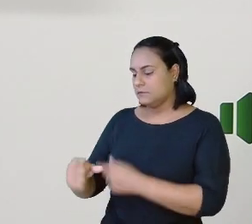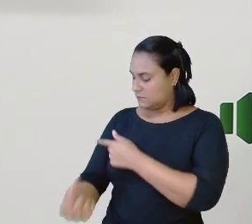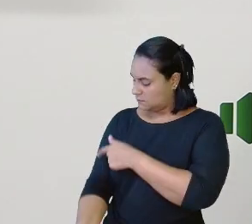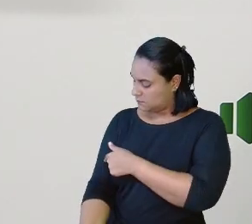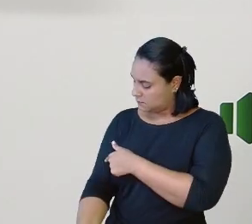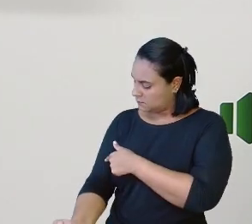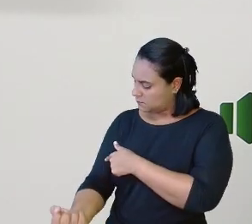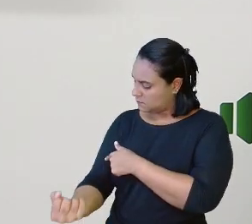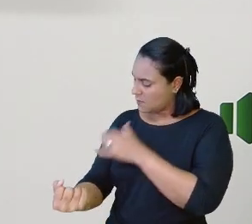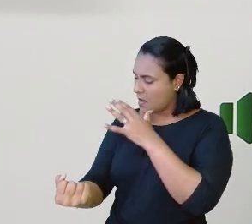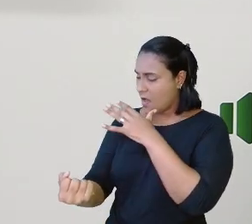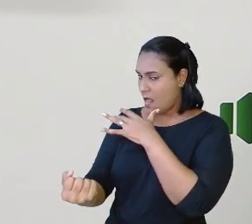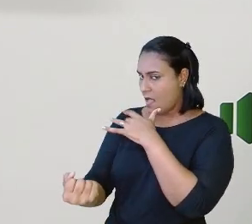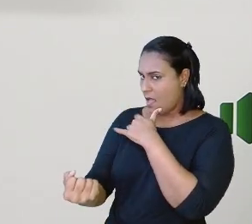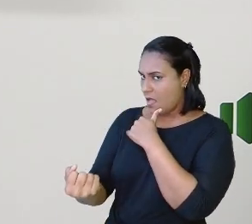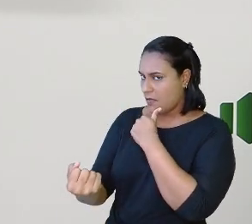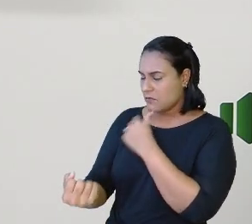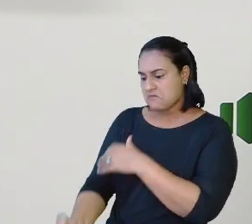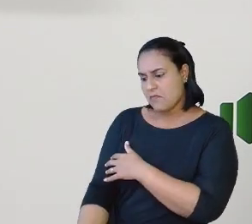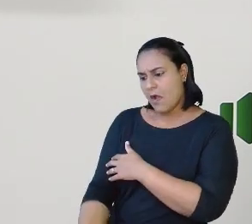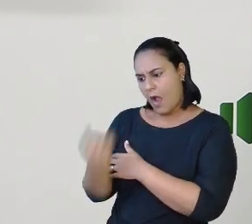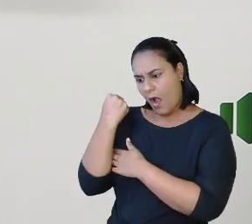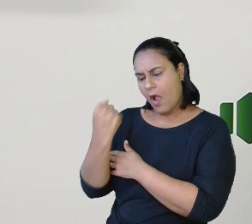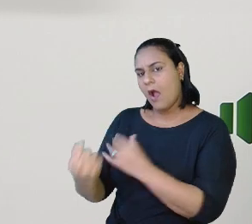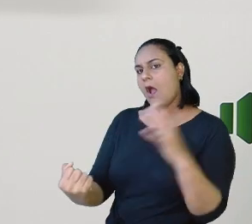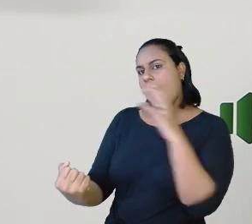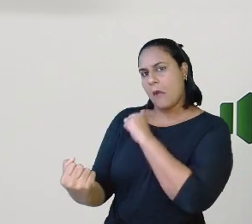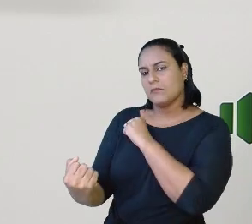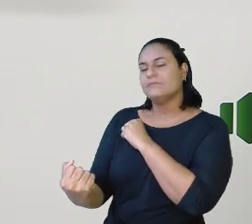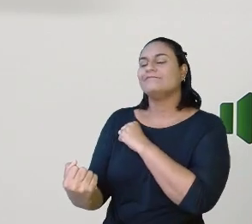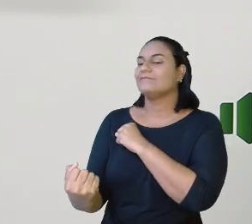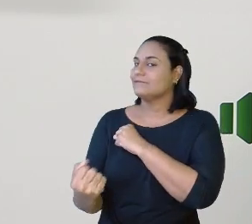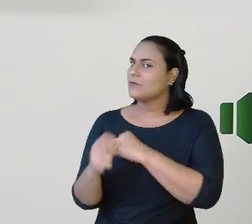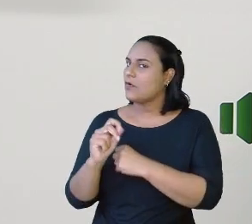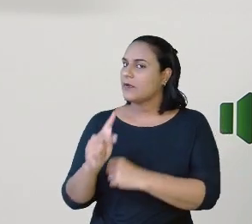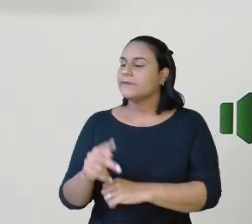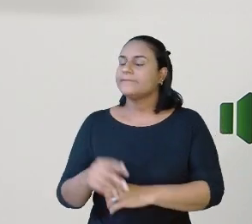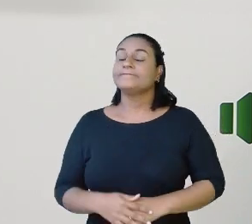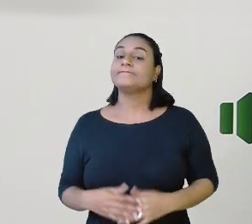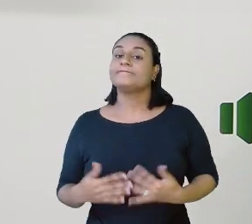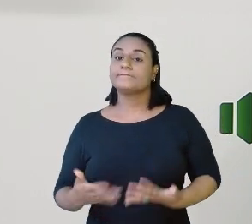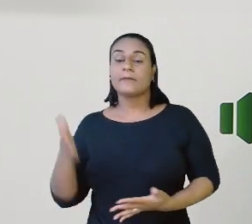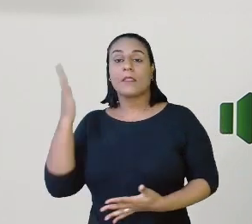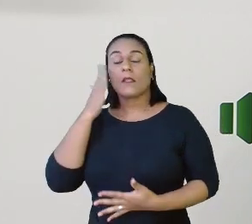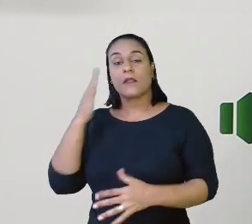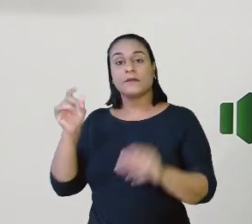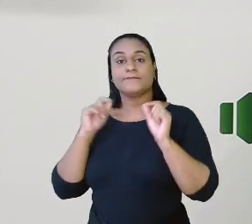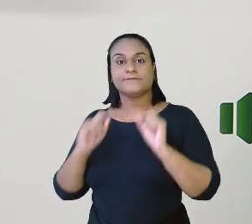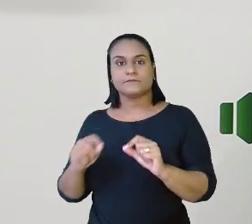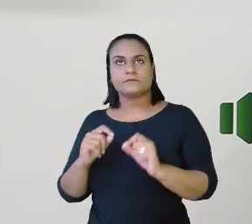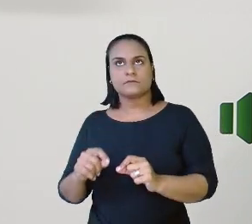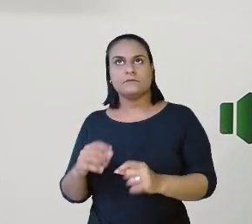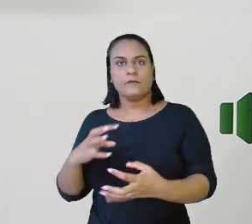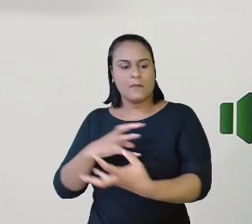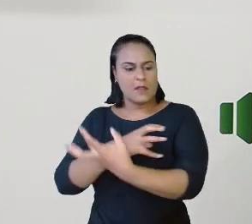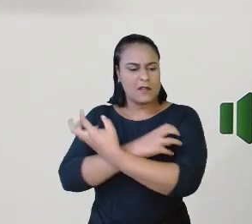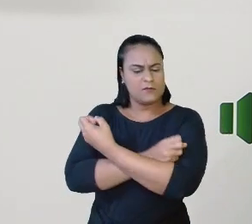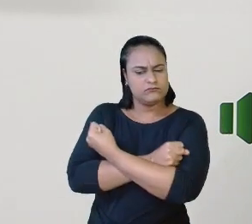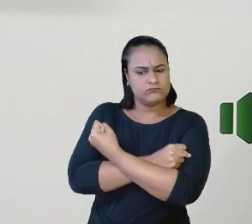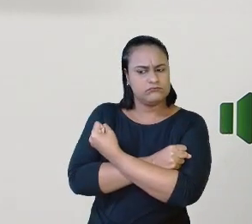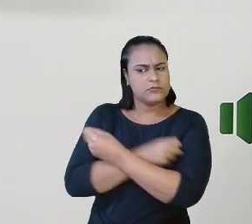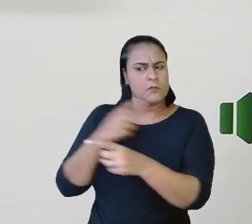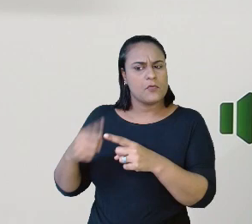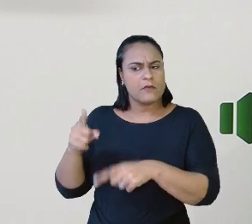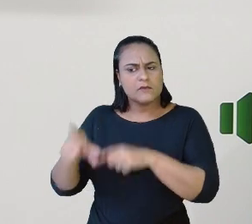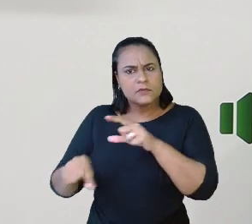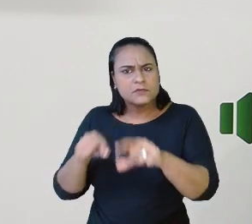bem devagar, mas também posso fazer rápido. Beleza. Agora vamos entender o seguinte. Falei da contração voluntária.